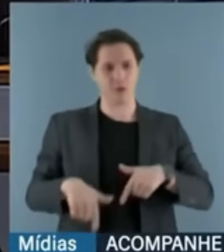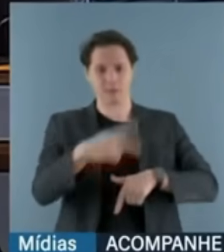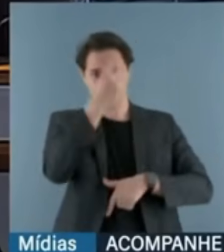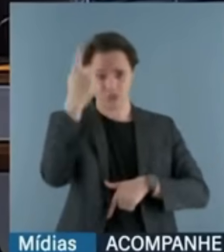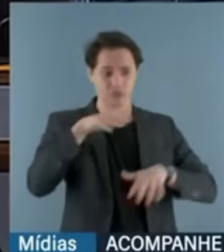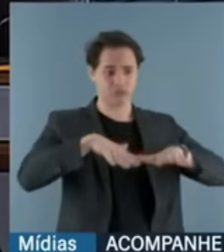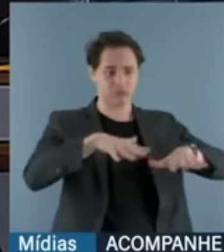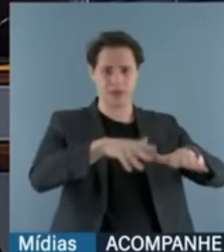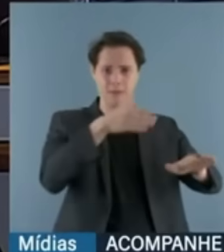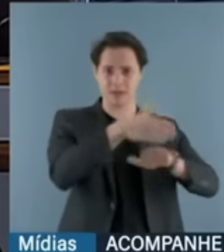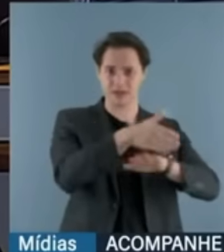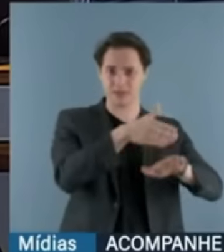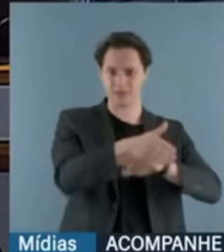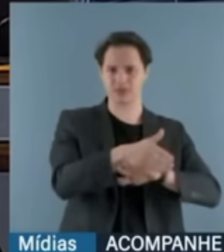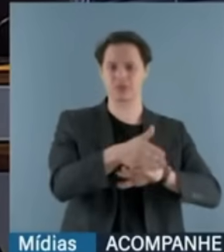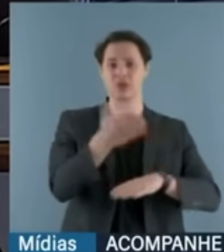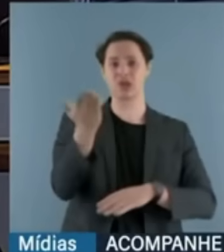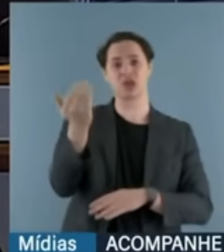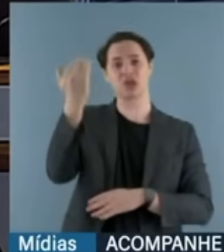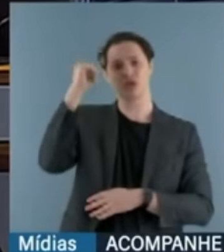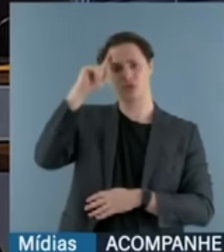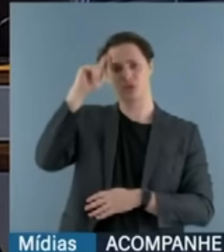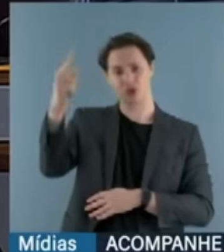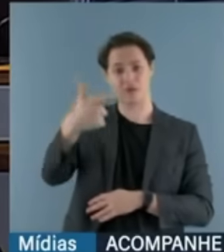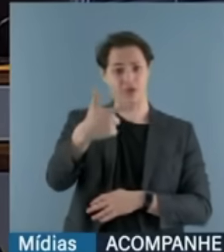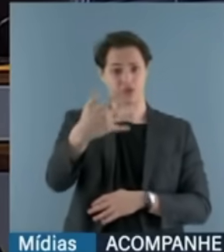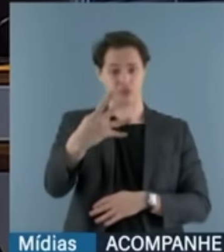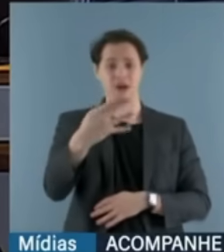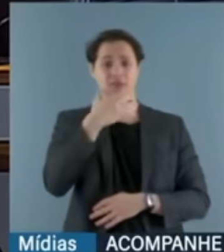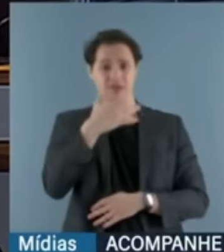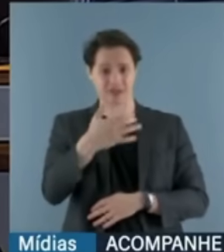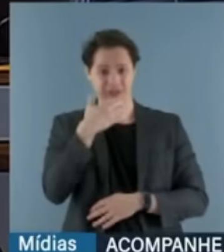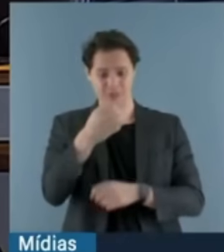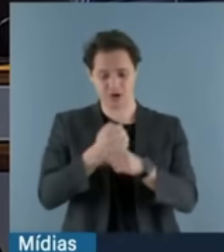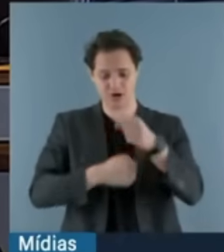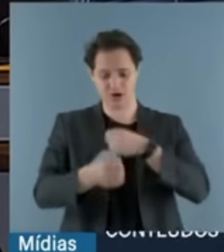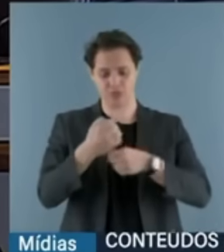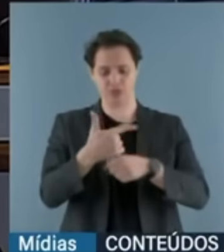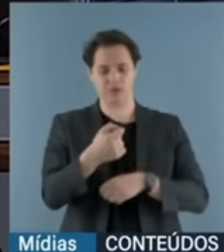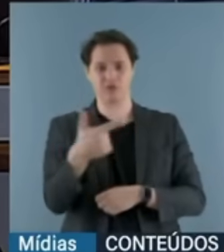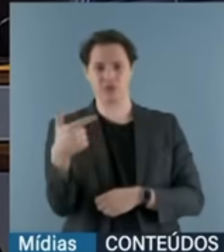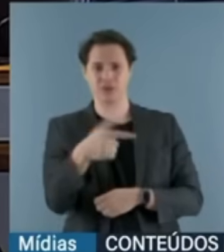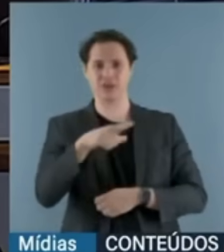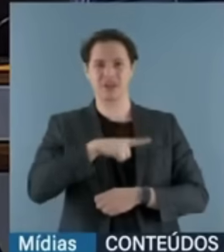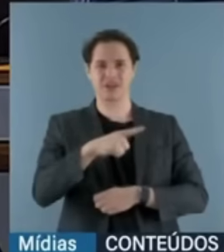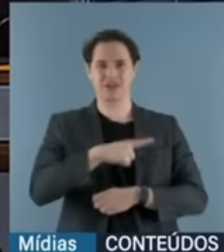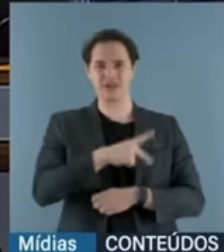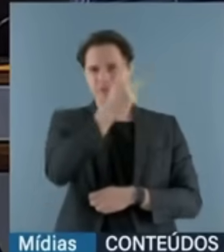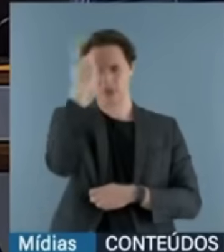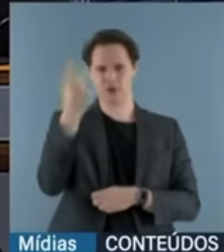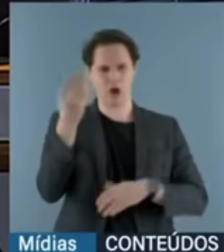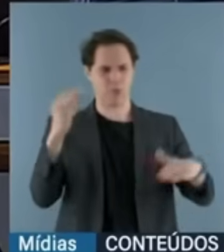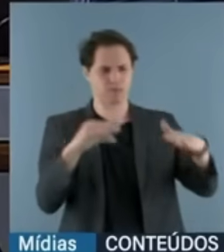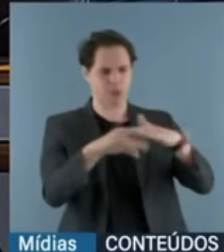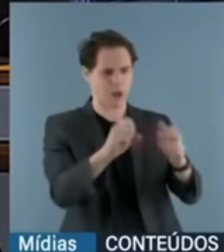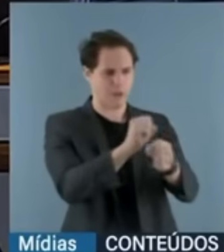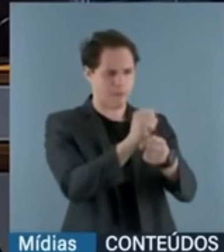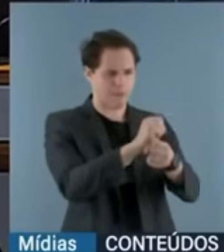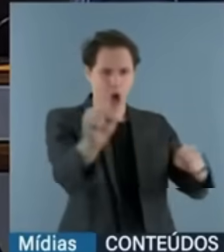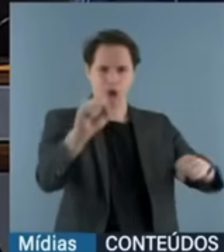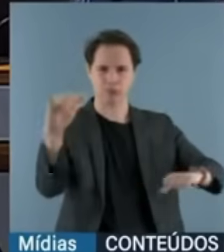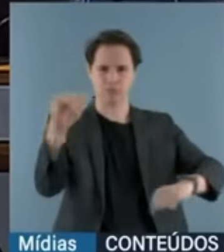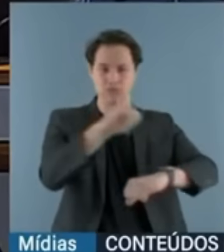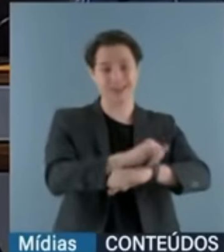de um carro-bomba no aeroporto de Brasília. Com vários informes, desde o